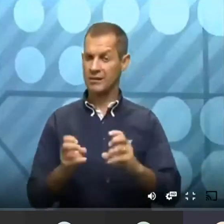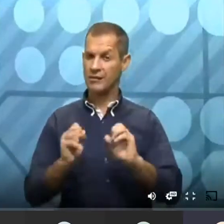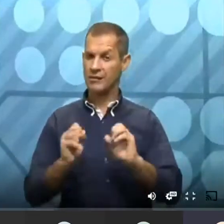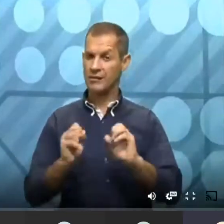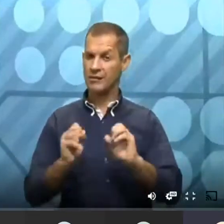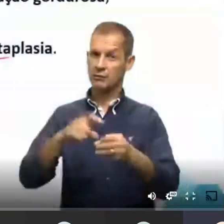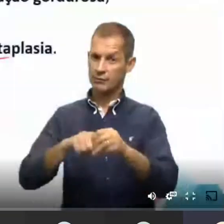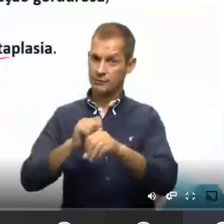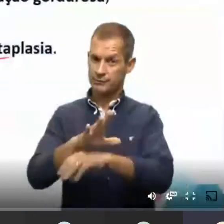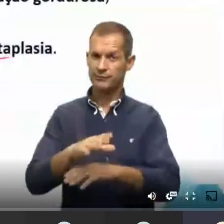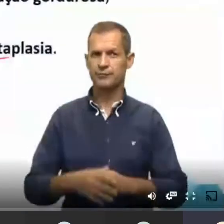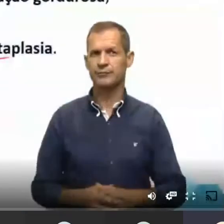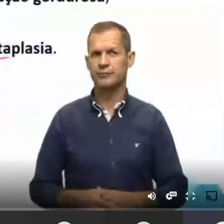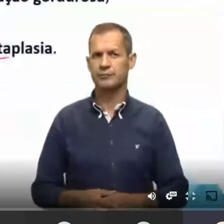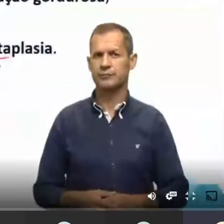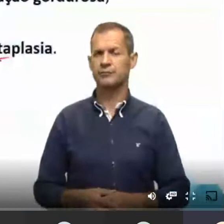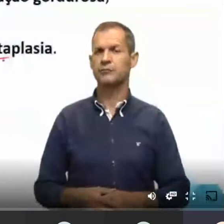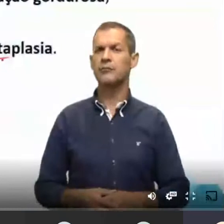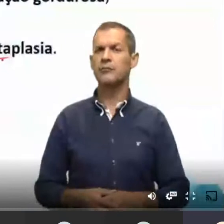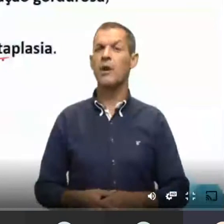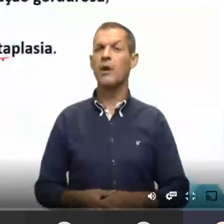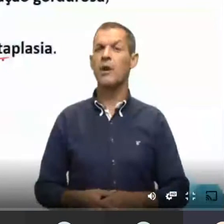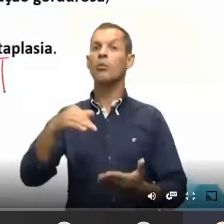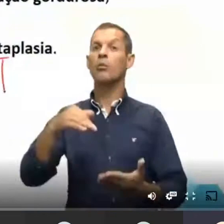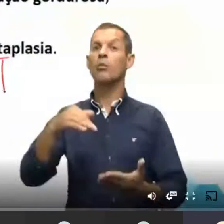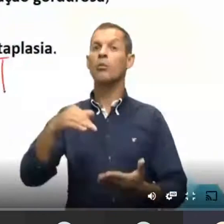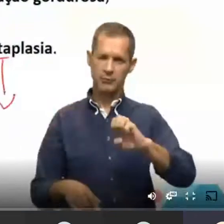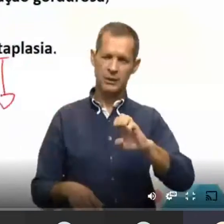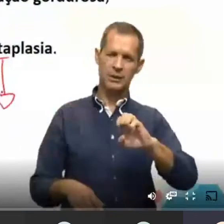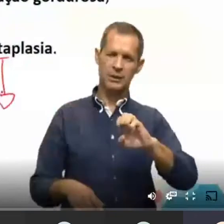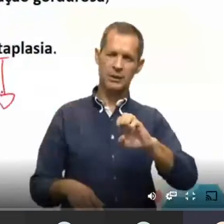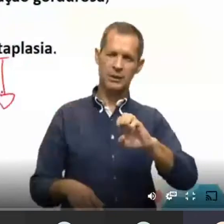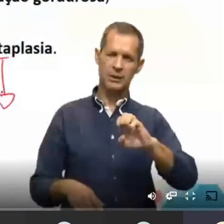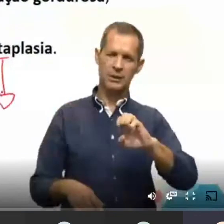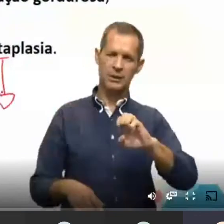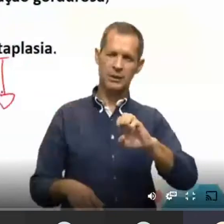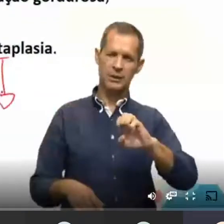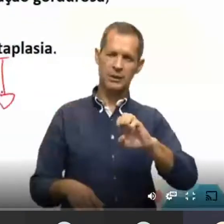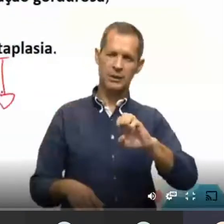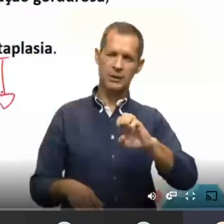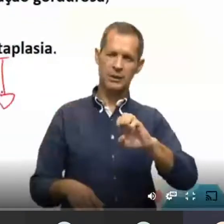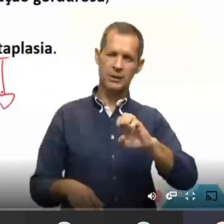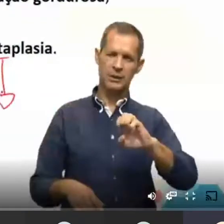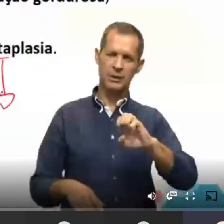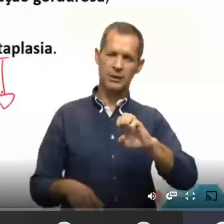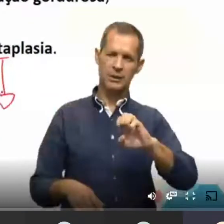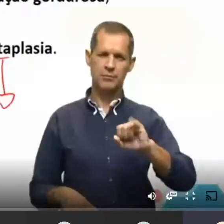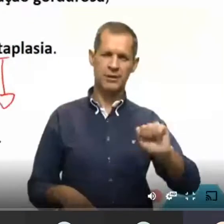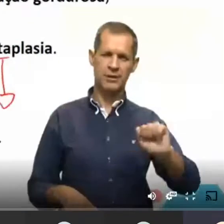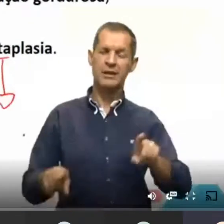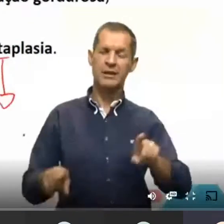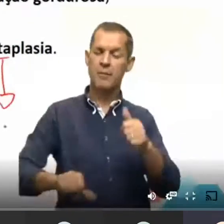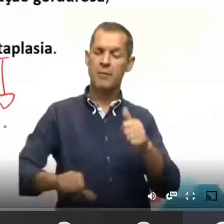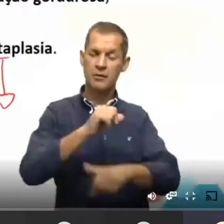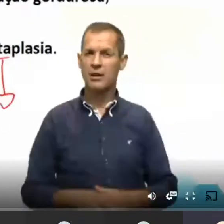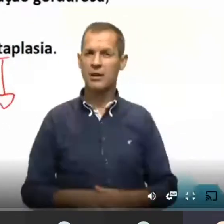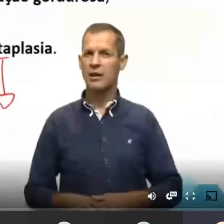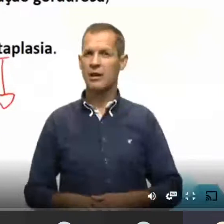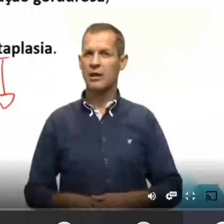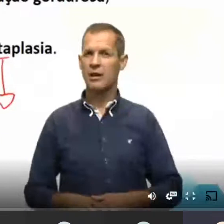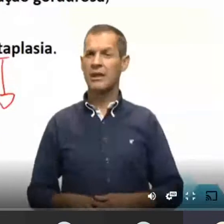Vamos voltar para o slide. Por fim, vamos falar sobre a metaplasia, né? A metaplasia, que é a